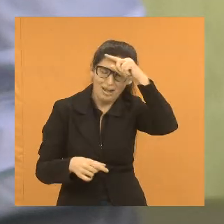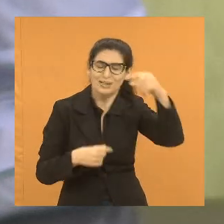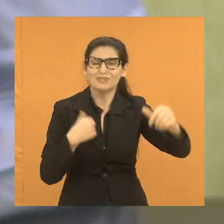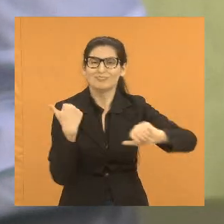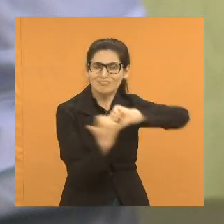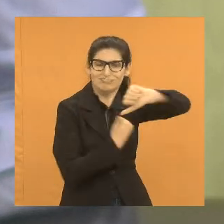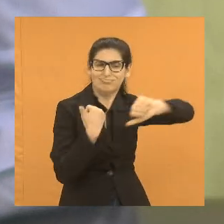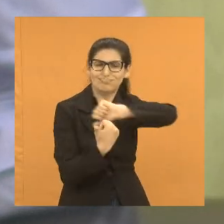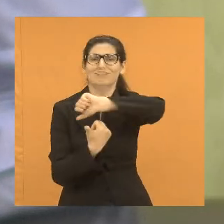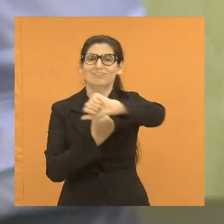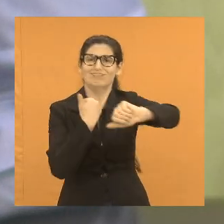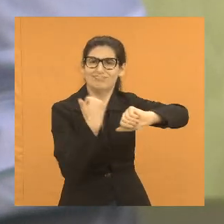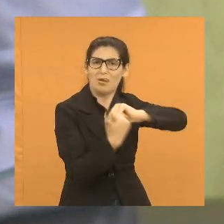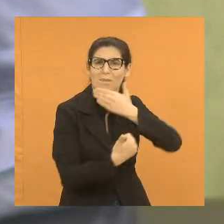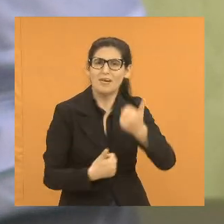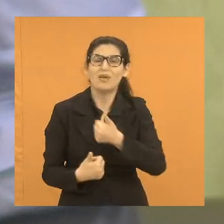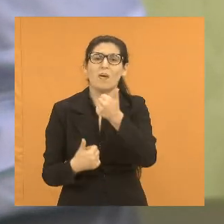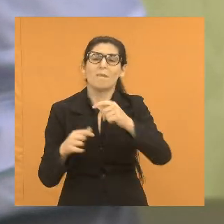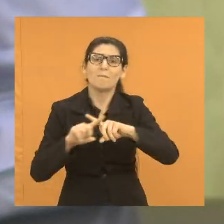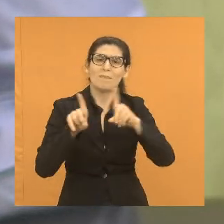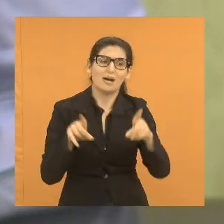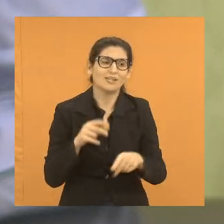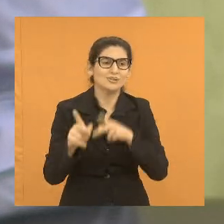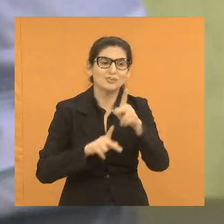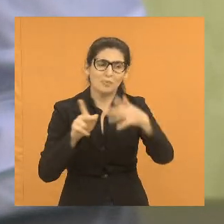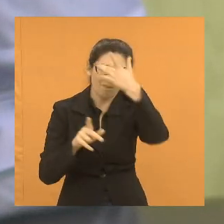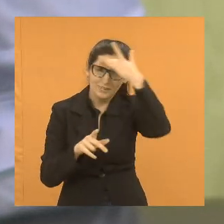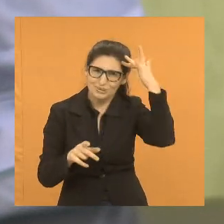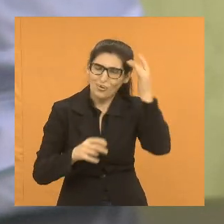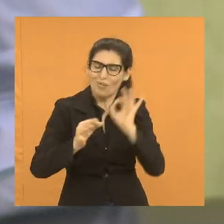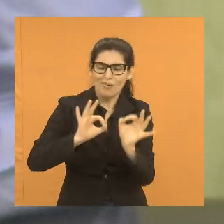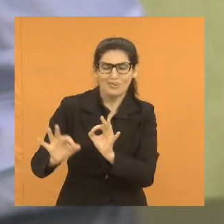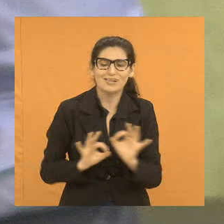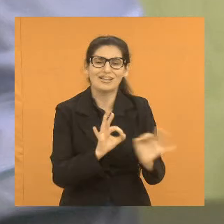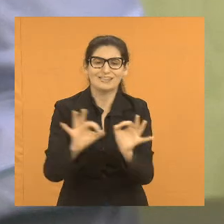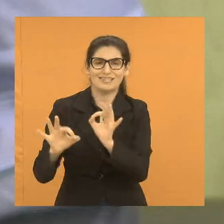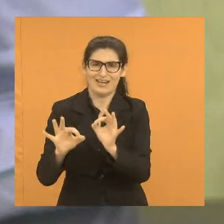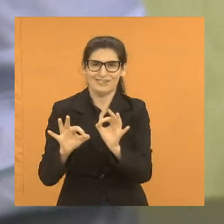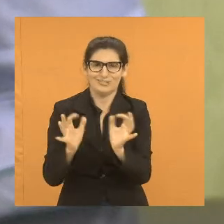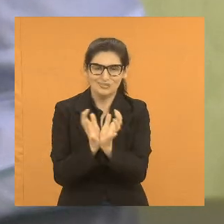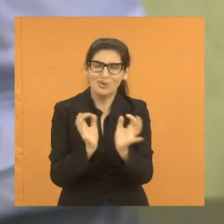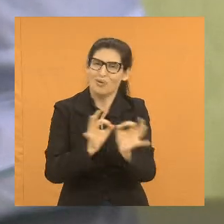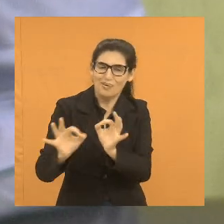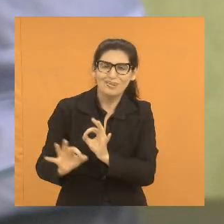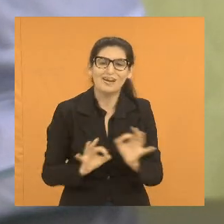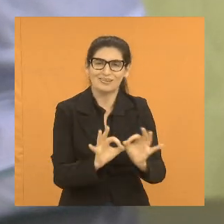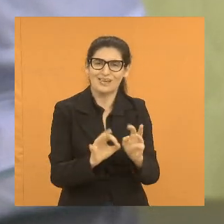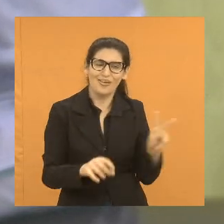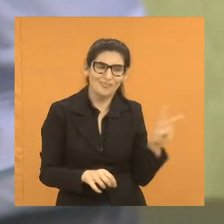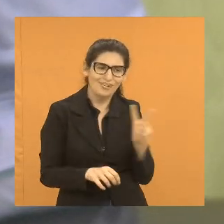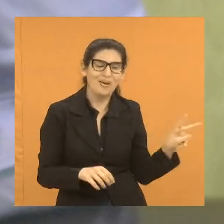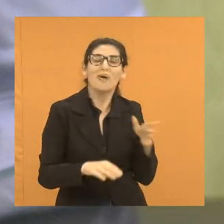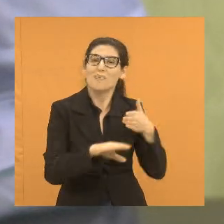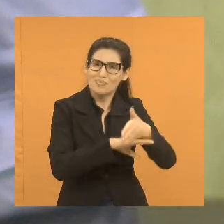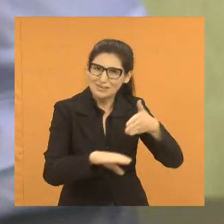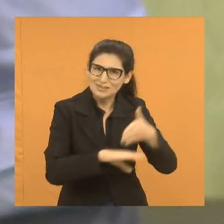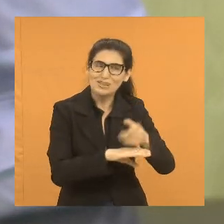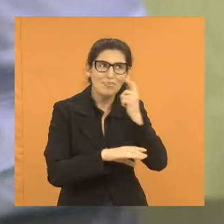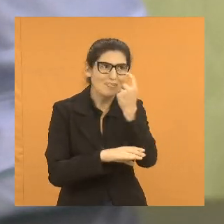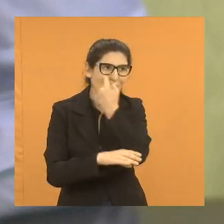coisas, mas da população ser uma população organizada. Eu acho que o vereador aí também participa muito